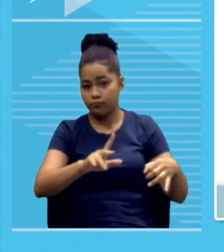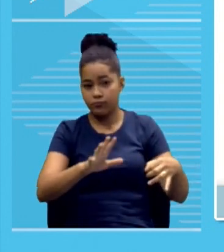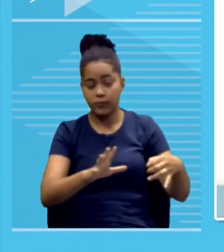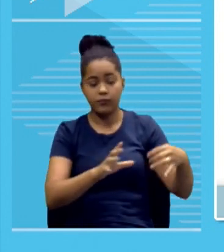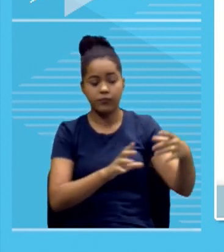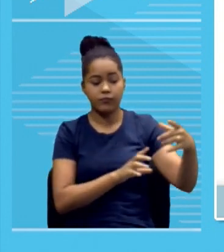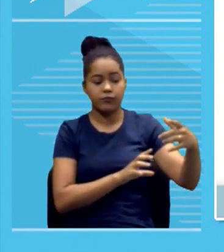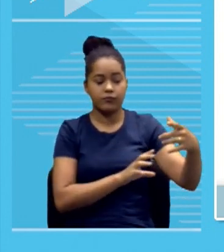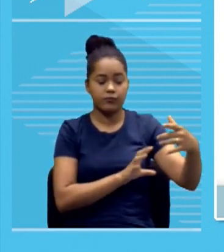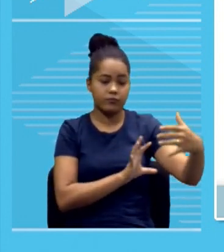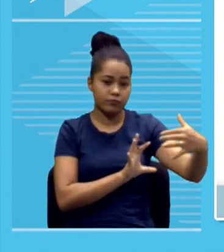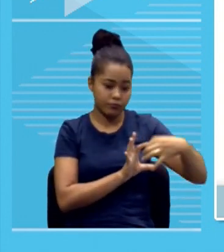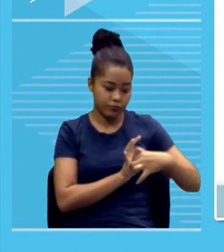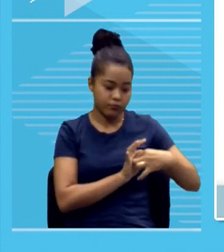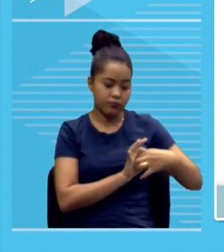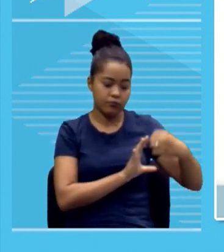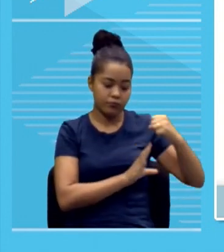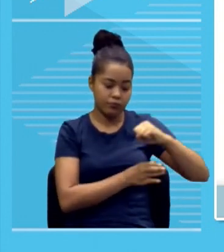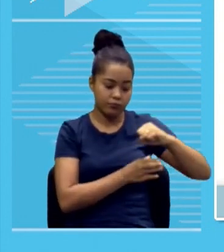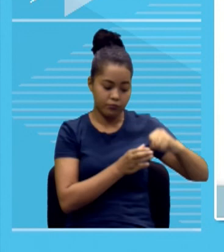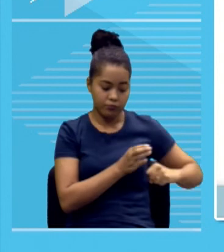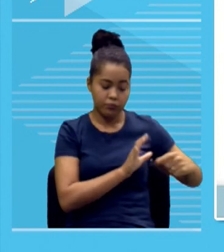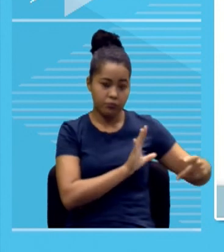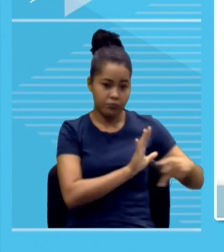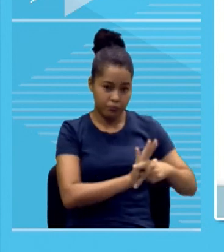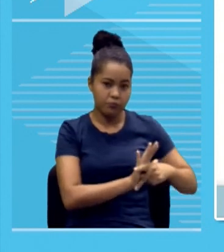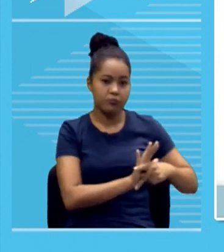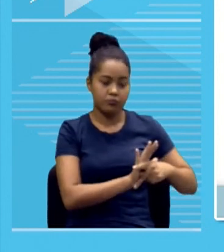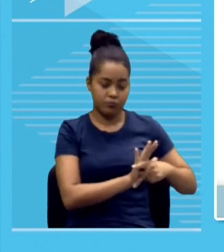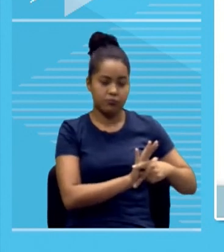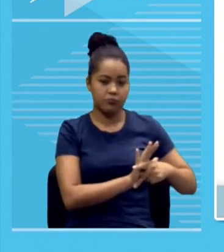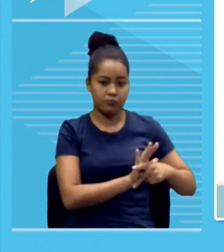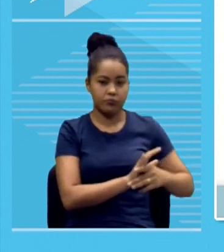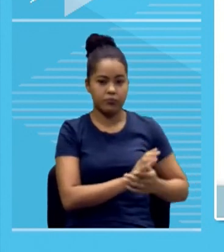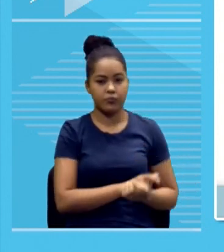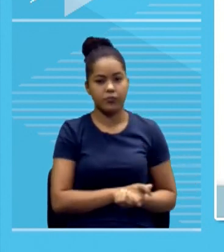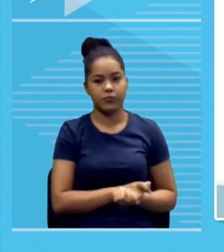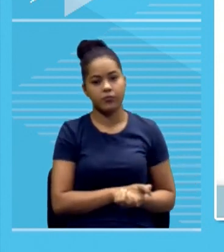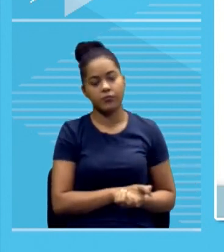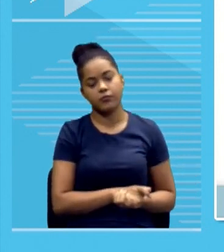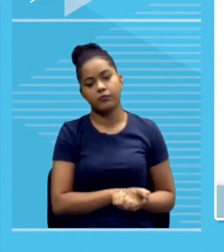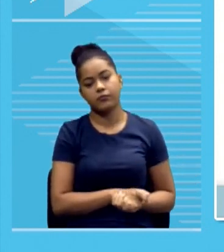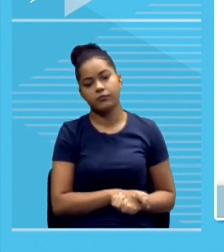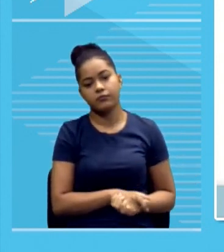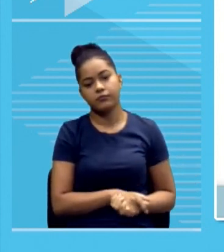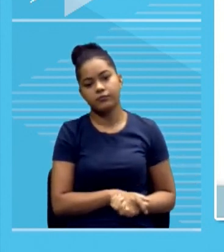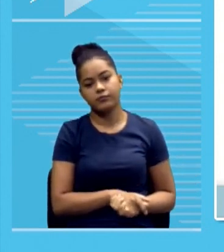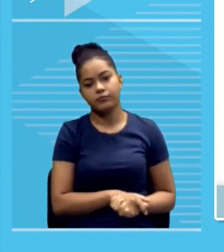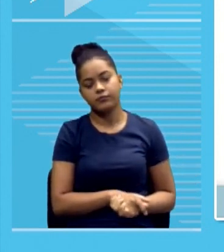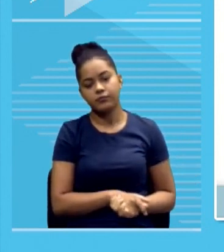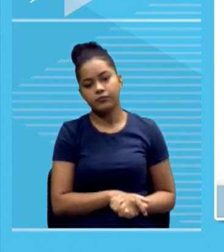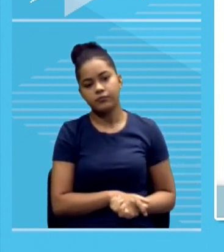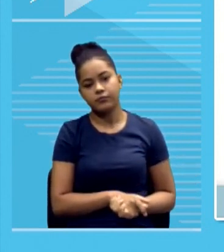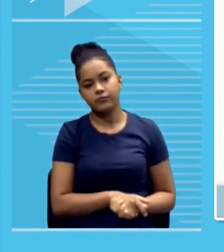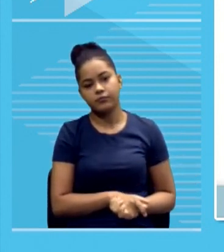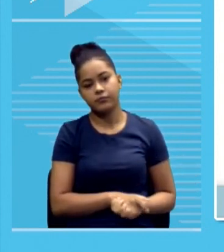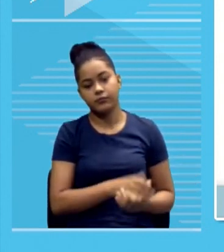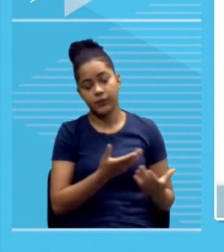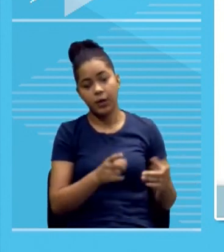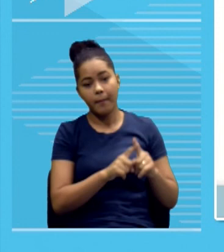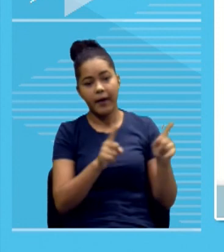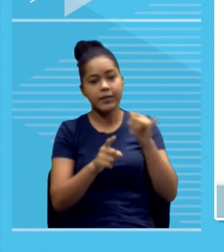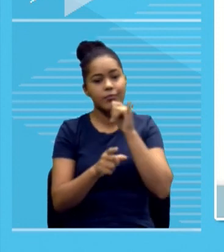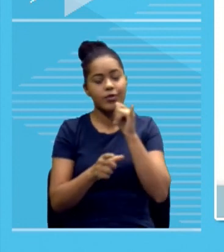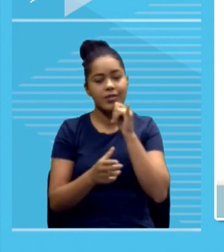e desligar 3, 4, 5 lâmpadas só com o apagar de um interruptor, significa que aquela corrente passa pelas